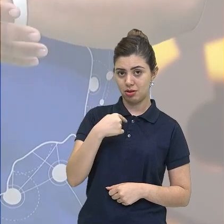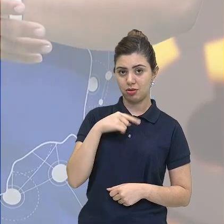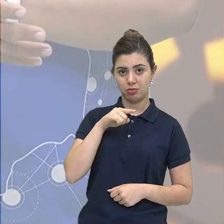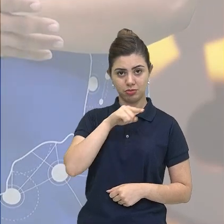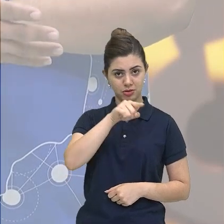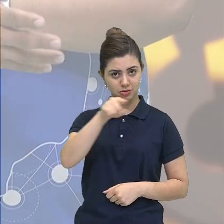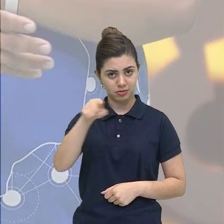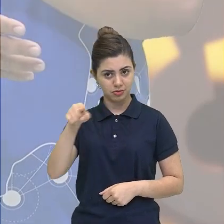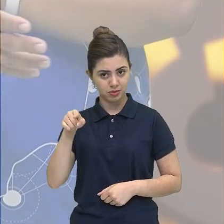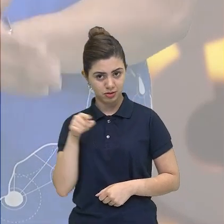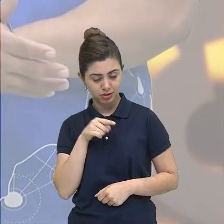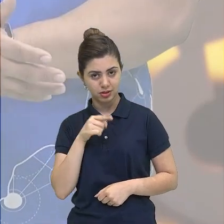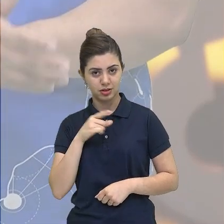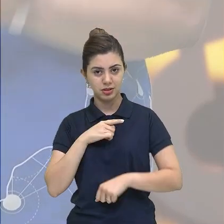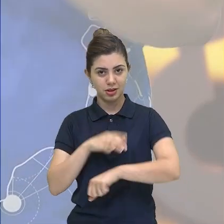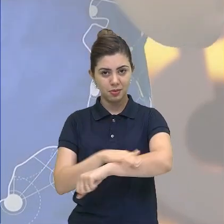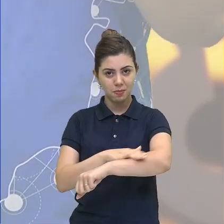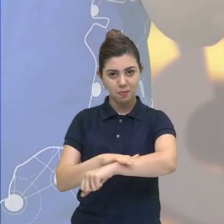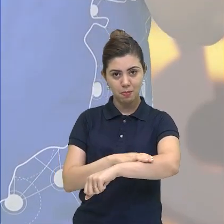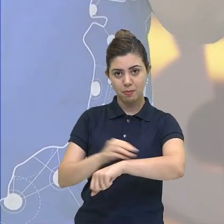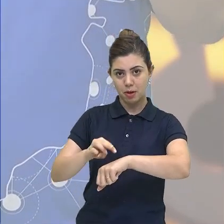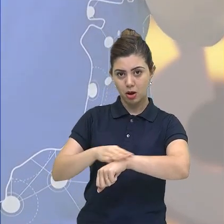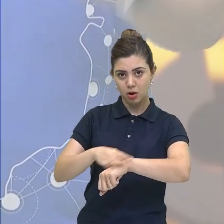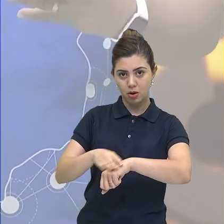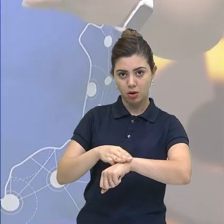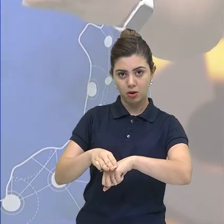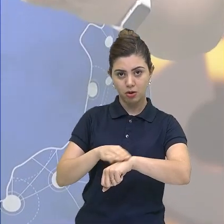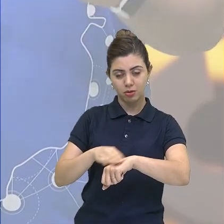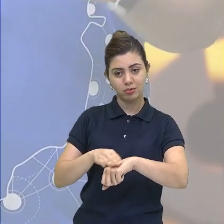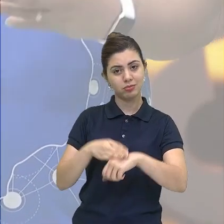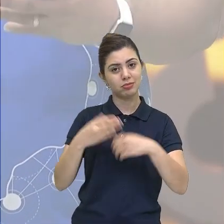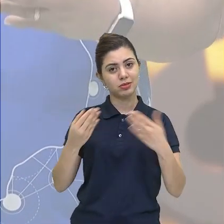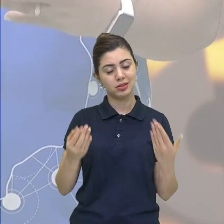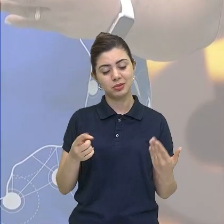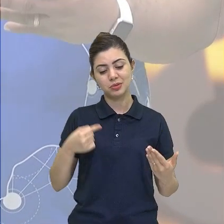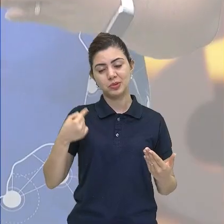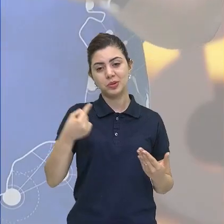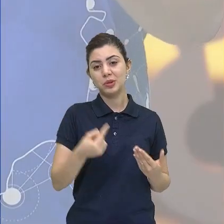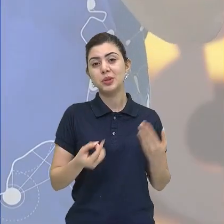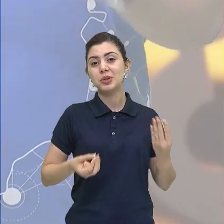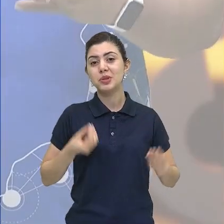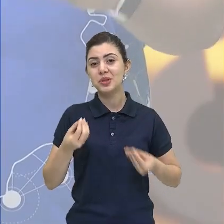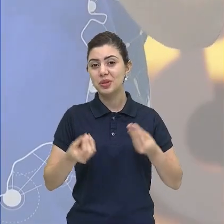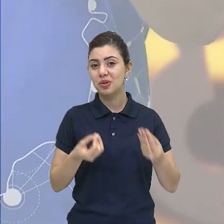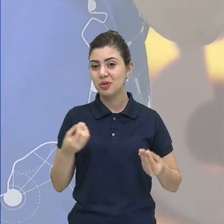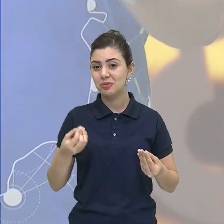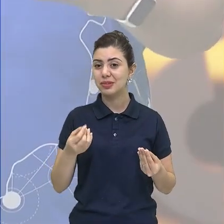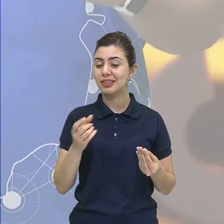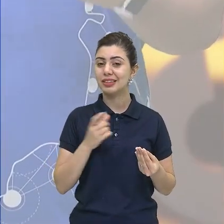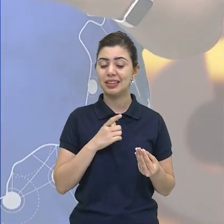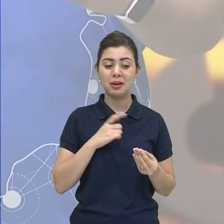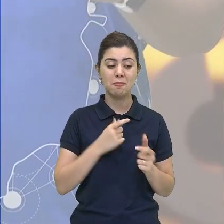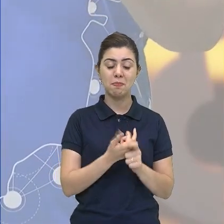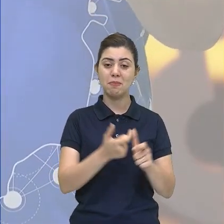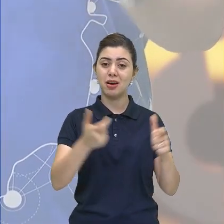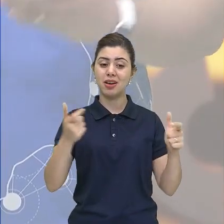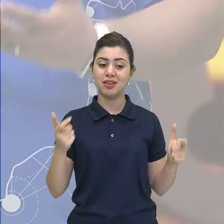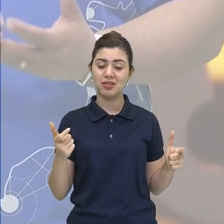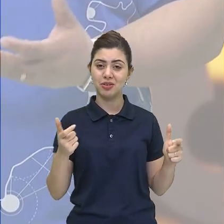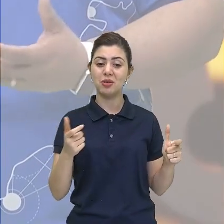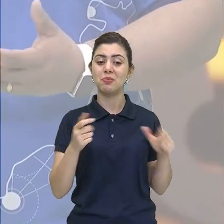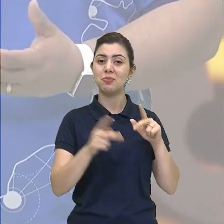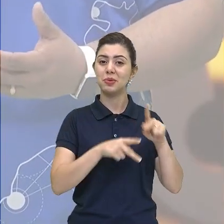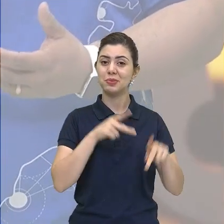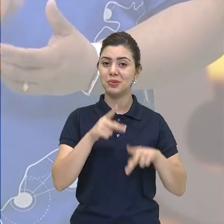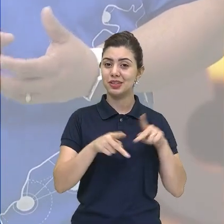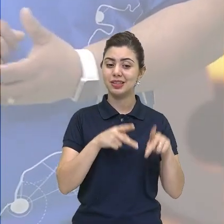tem essa pele aqui marrom, formamos ainda grande parte, a maior parte, na verdade, da